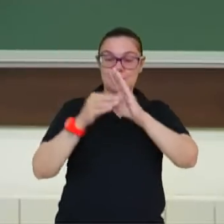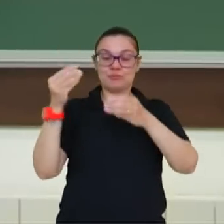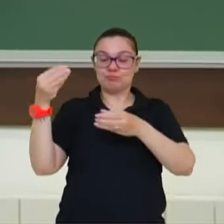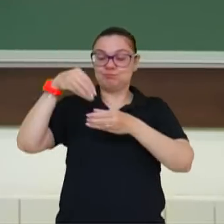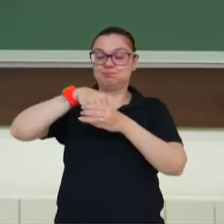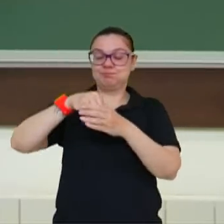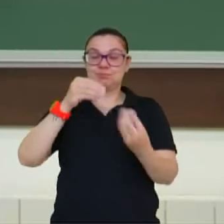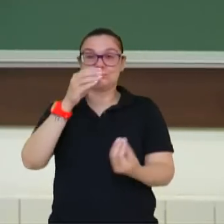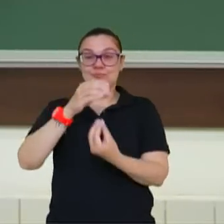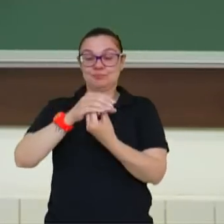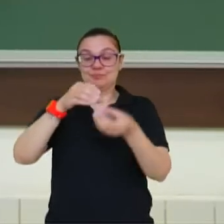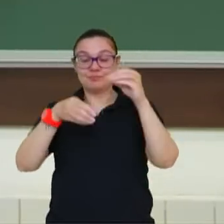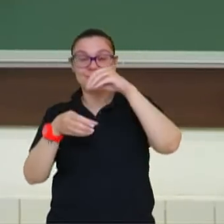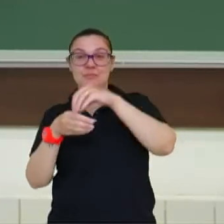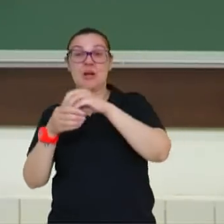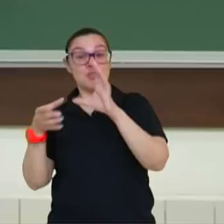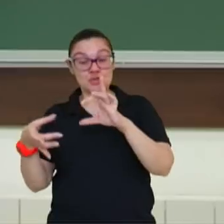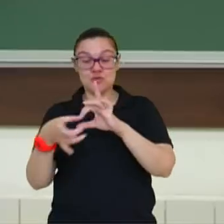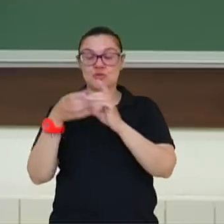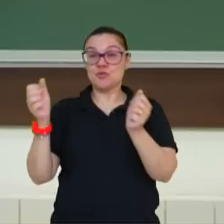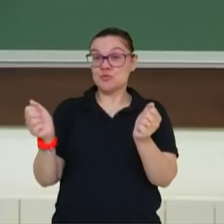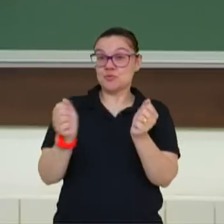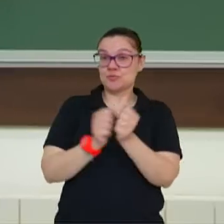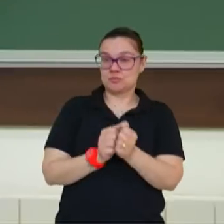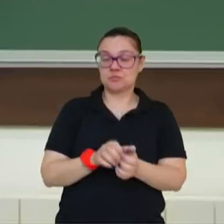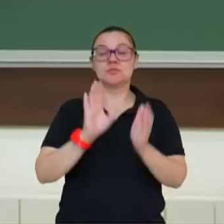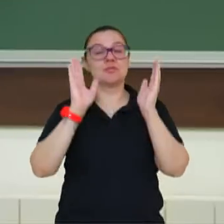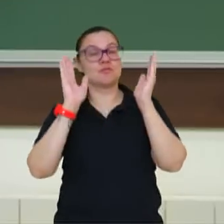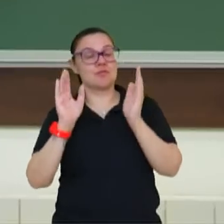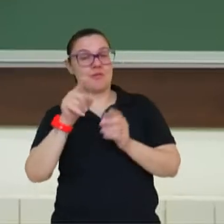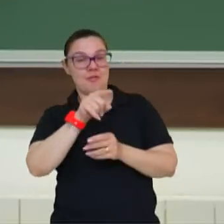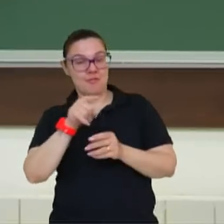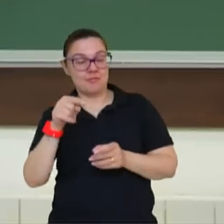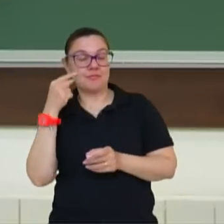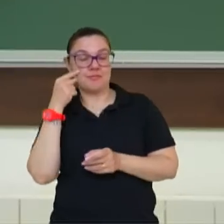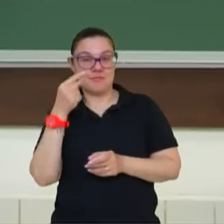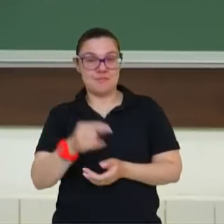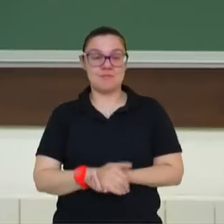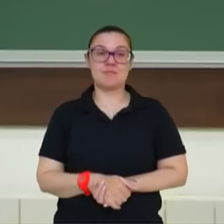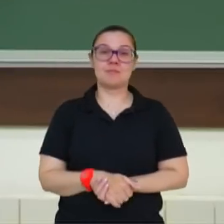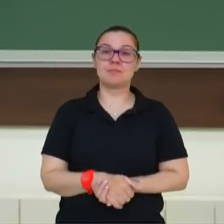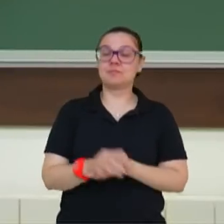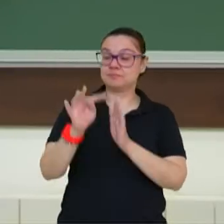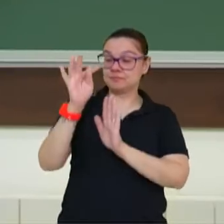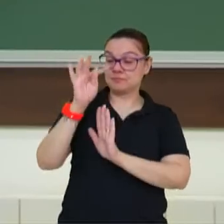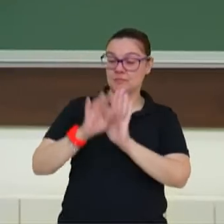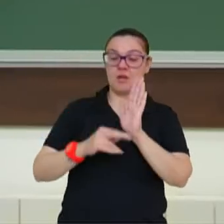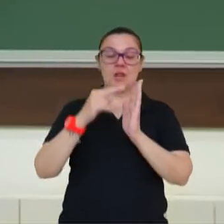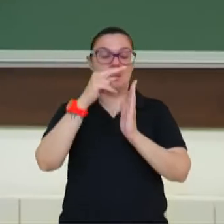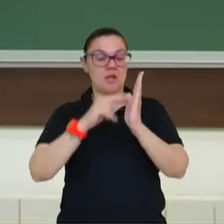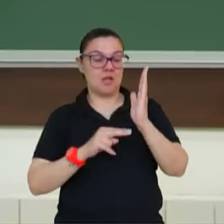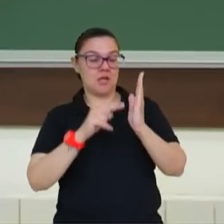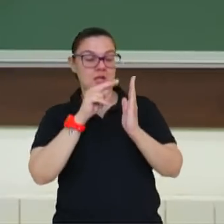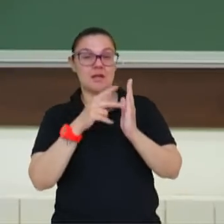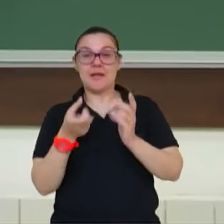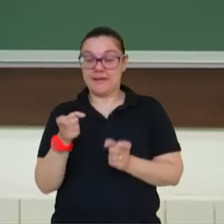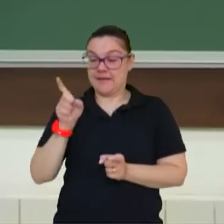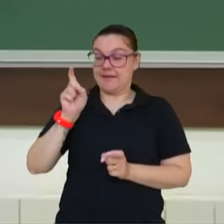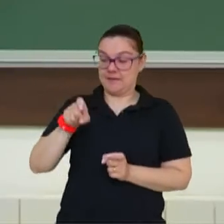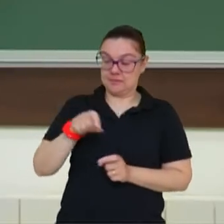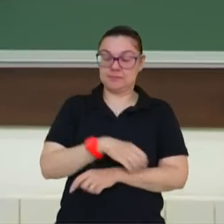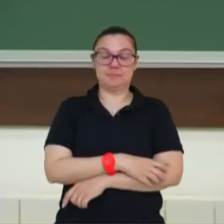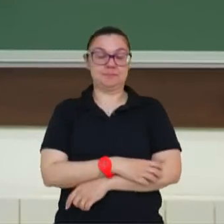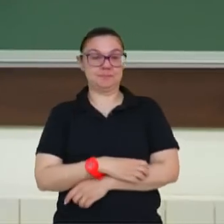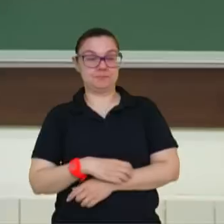muitas informações ao mesmo tempo. Já viram aquele texto que você está lendo, aí de repente clica aqui,